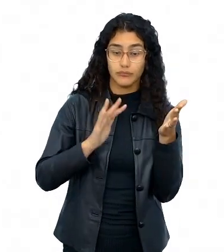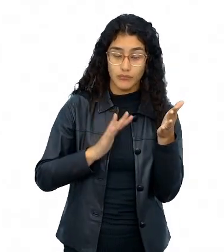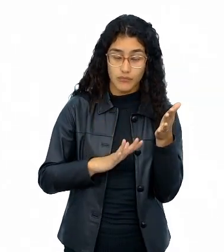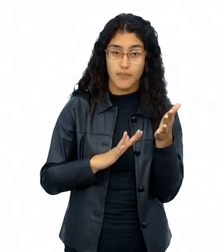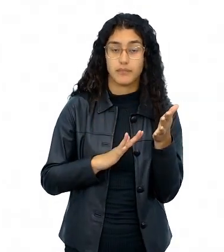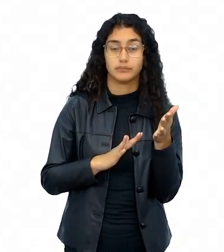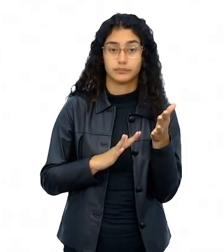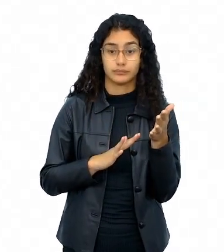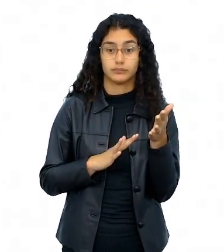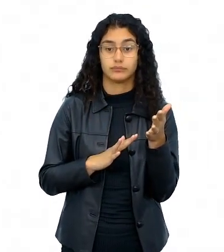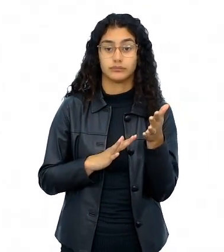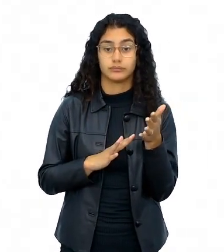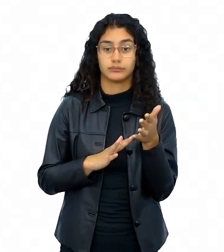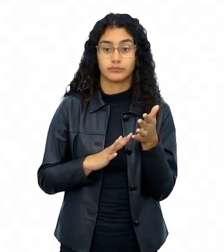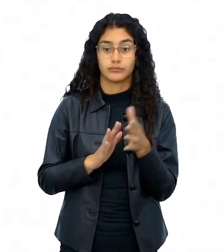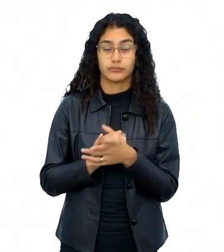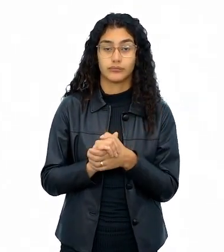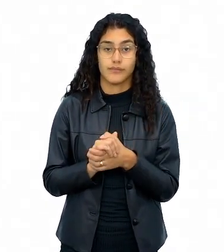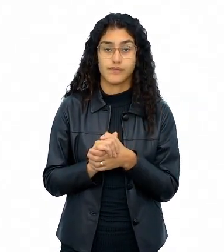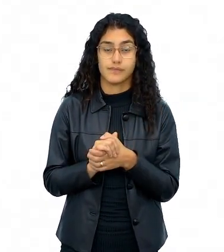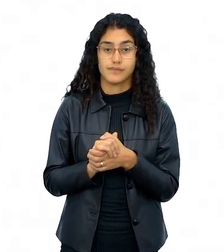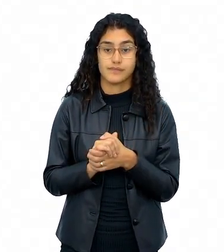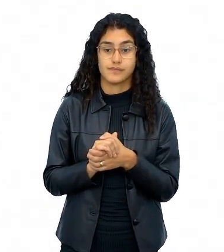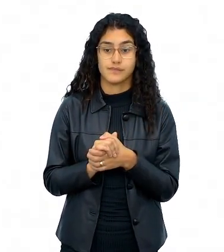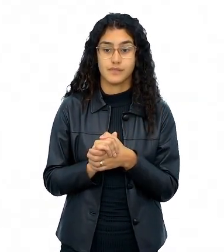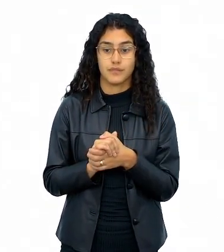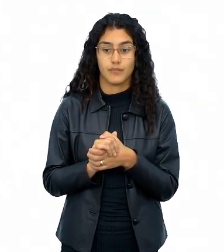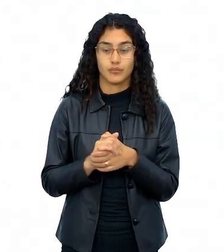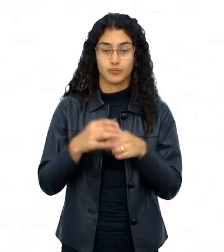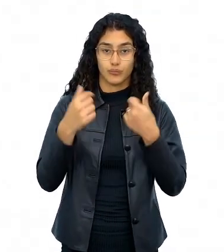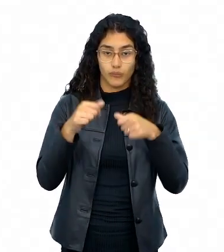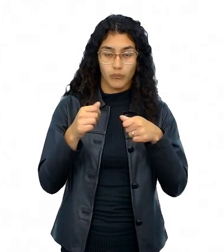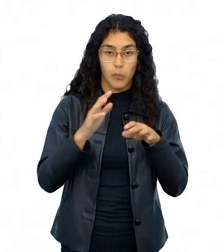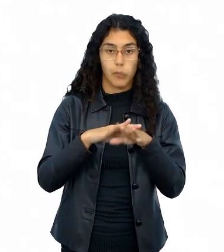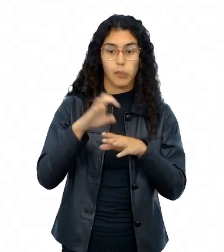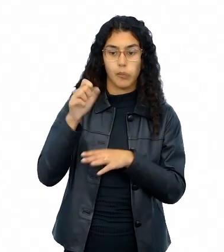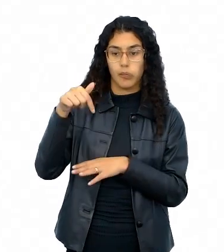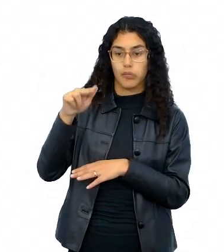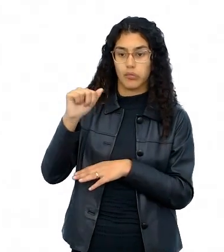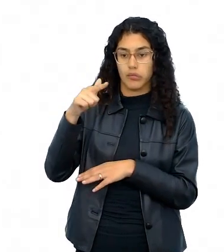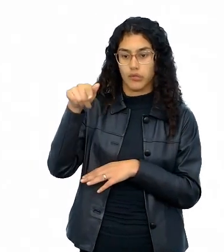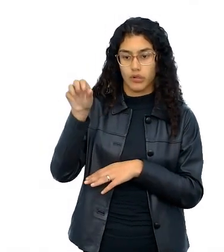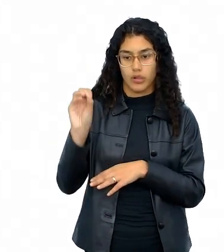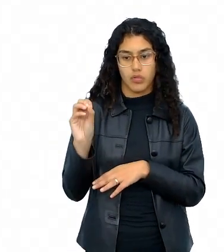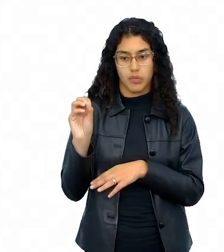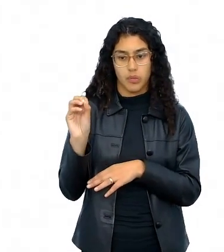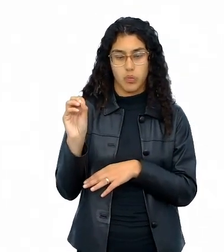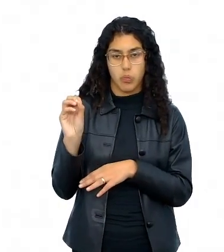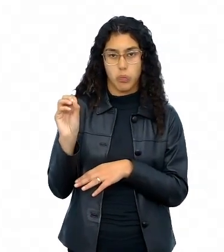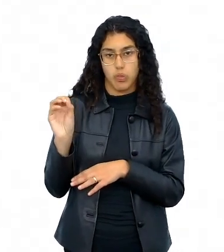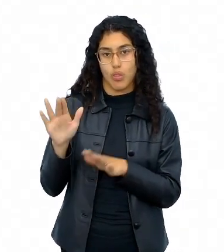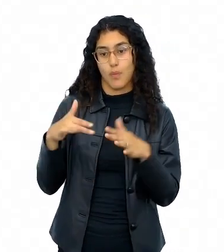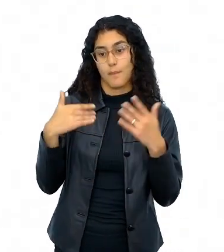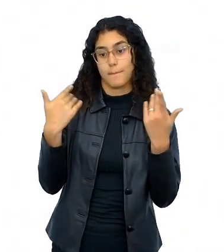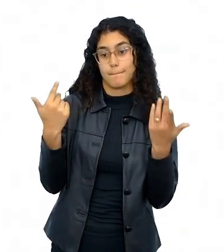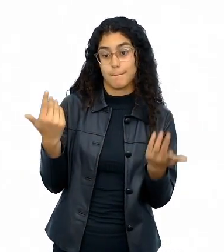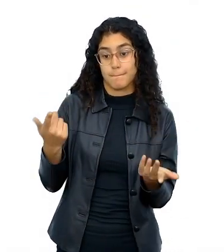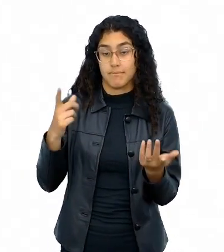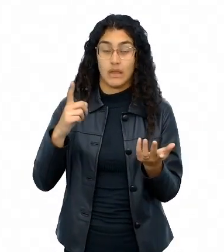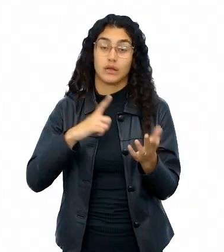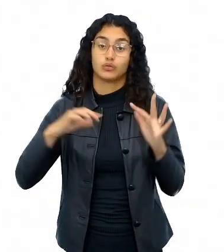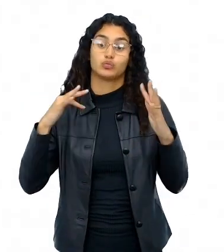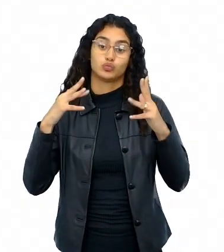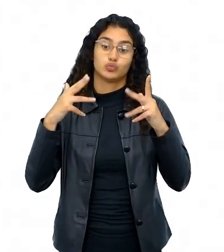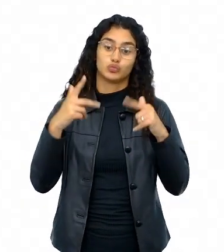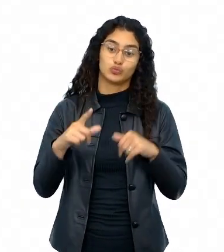gente, que ela, para resolver, tem que resolver uma equação logarítmica. E aí, gente, tem